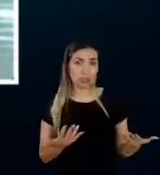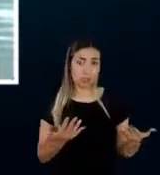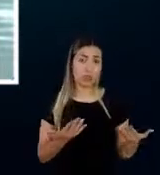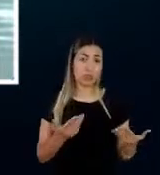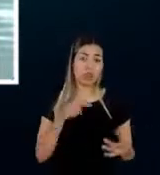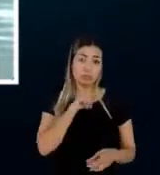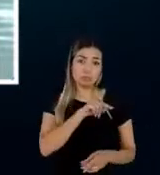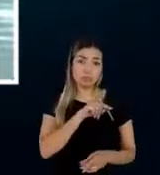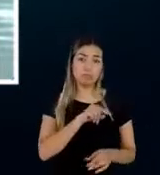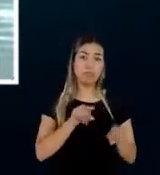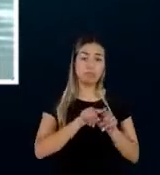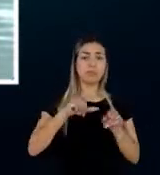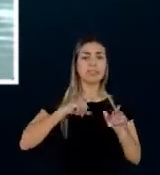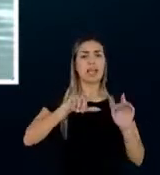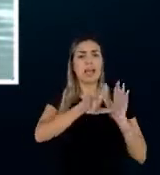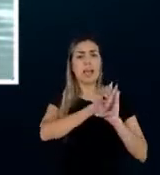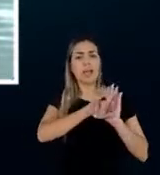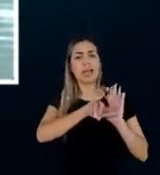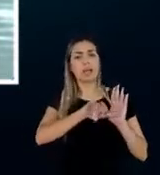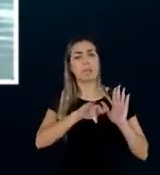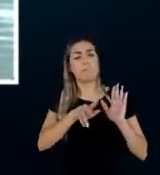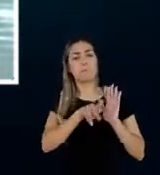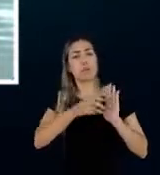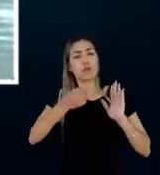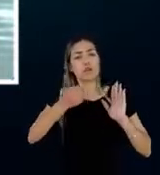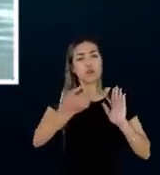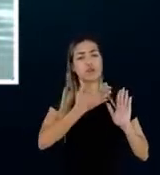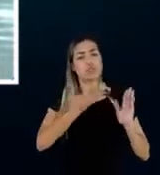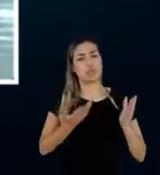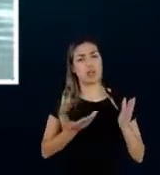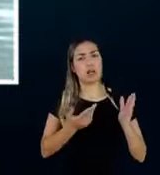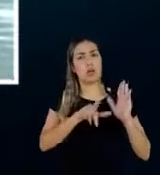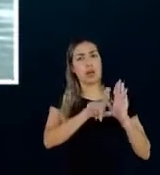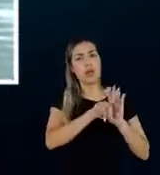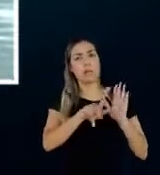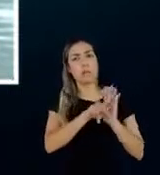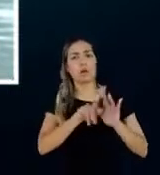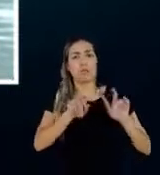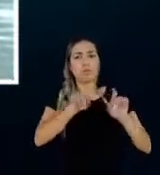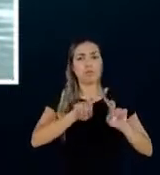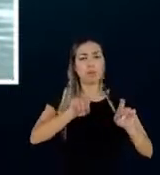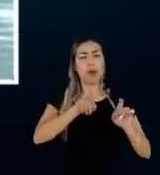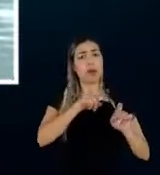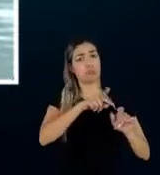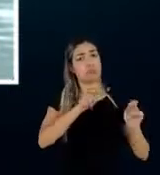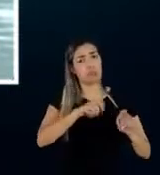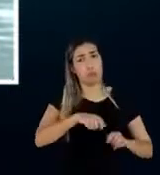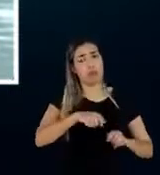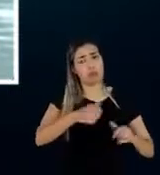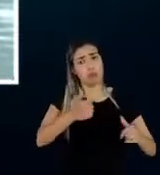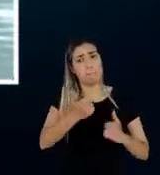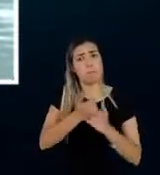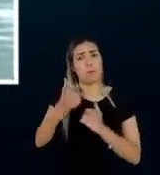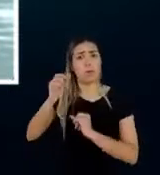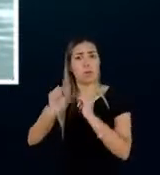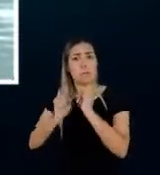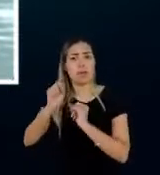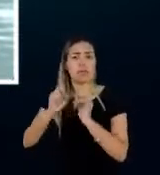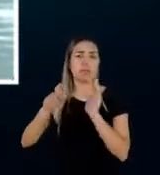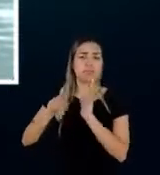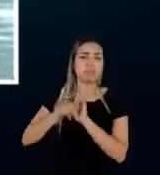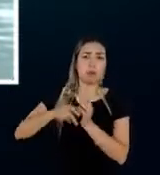nós temos aí a lei de inovação, lei do bem, lei de informática, que pode ser usado pelas empresas